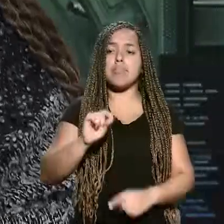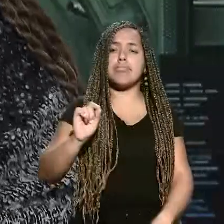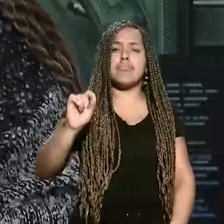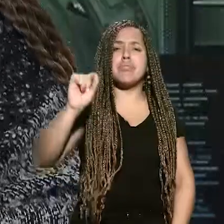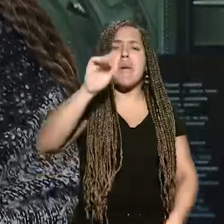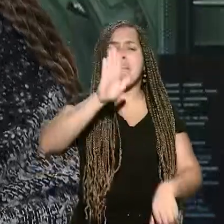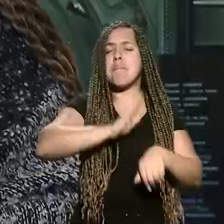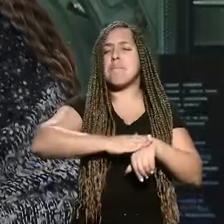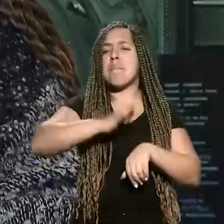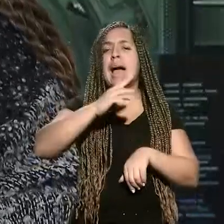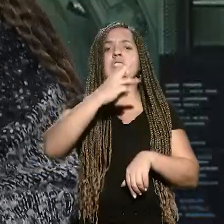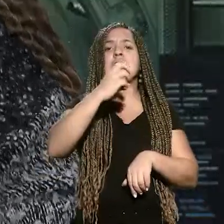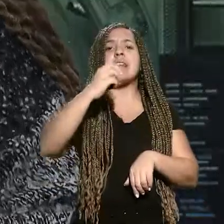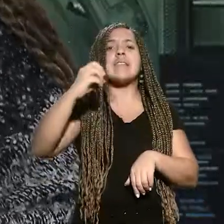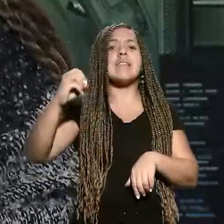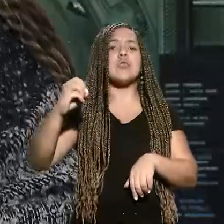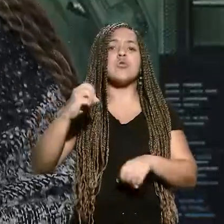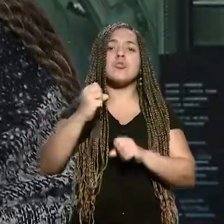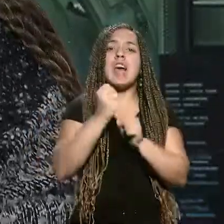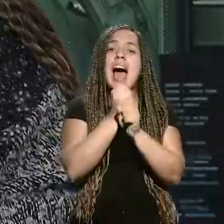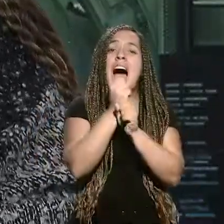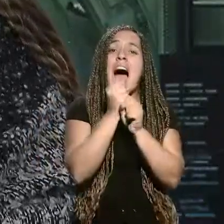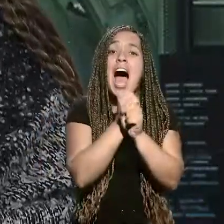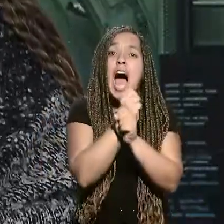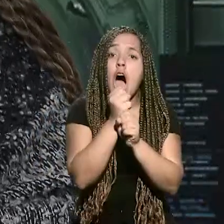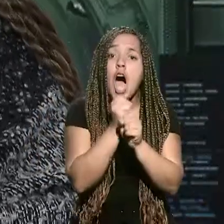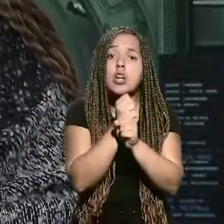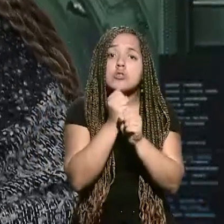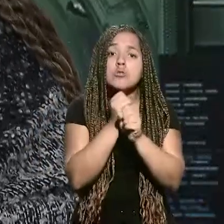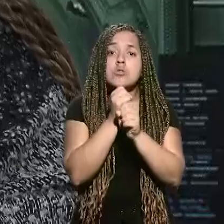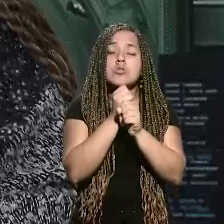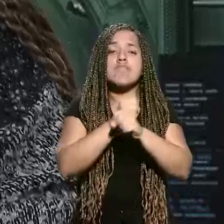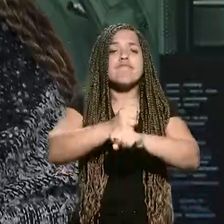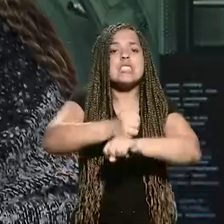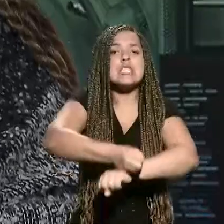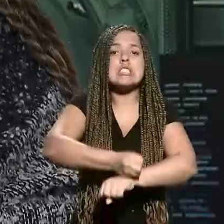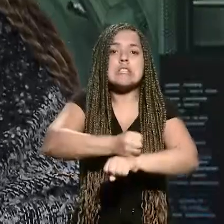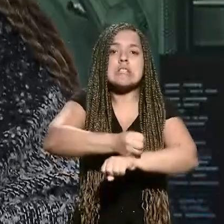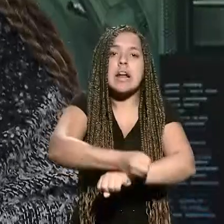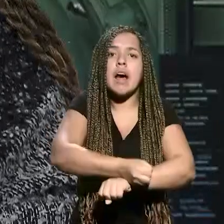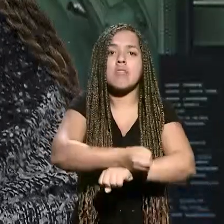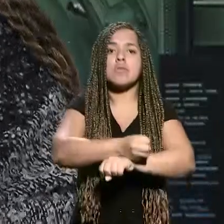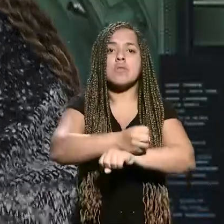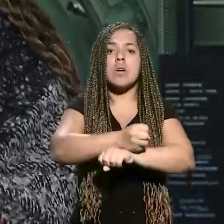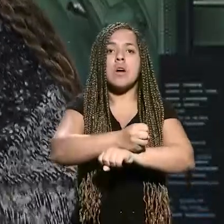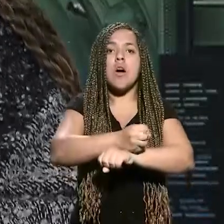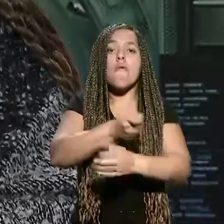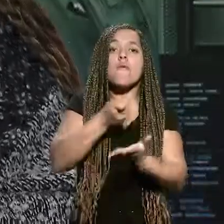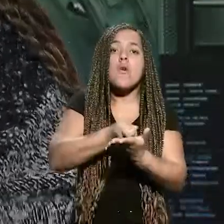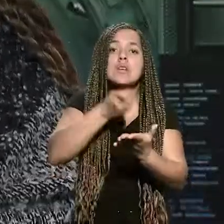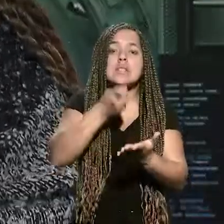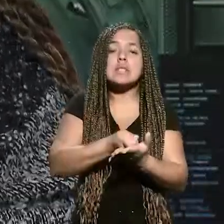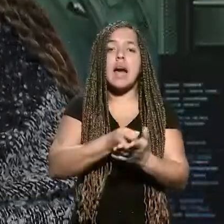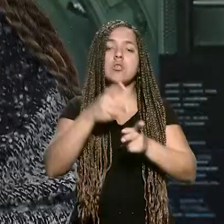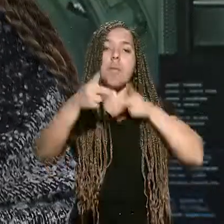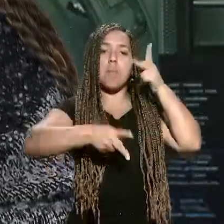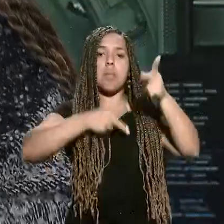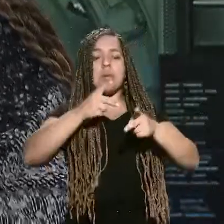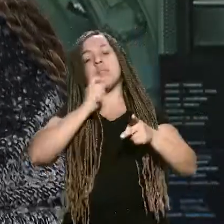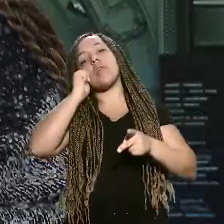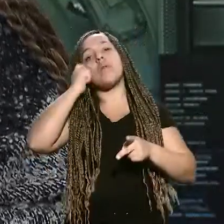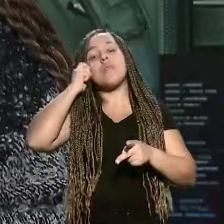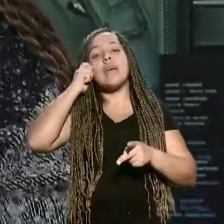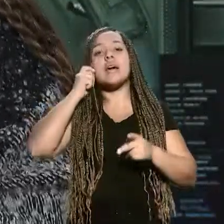na sociedade brasileira. Teve mais de 300 anos de escravidão forçada da população negra. Então, a população negra no Brasil,